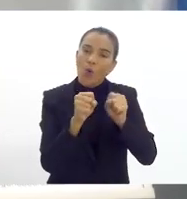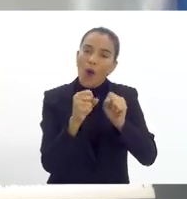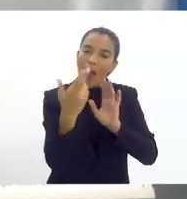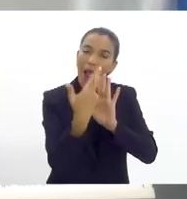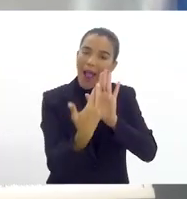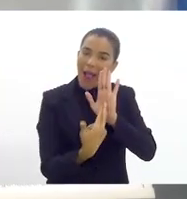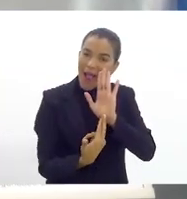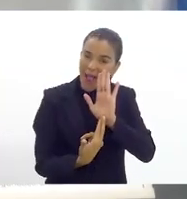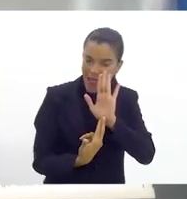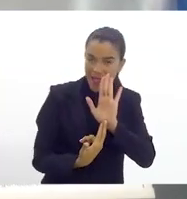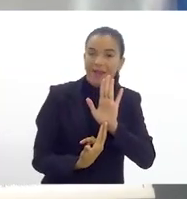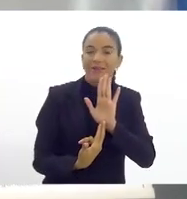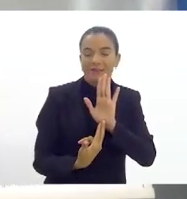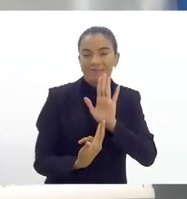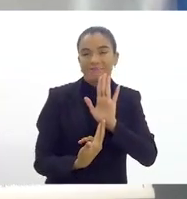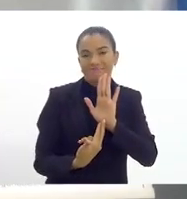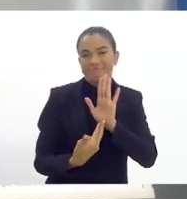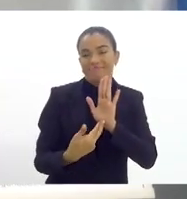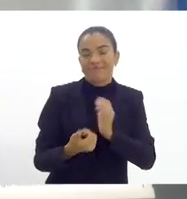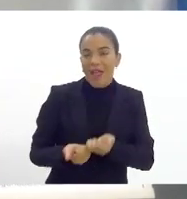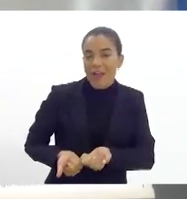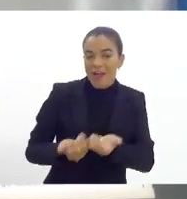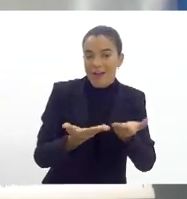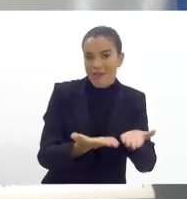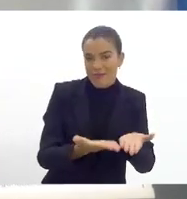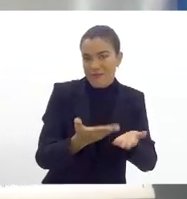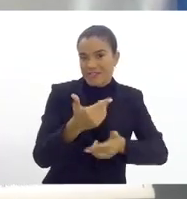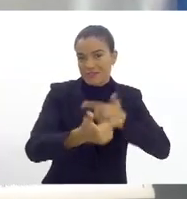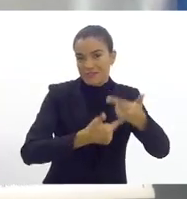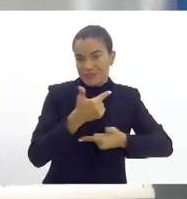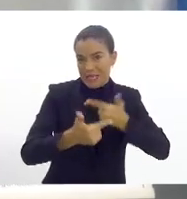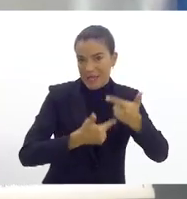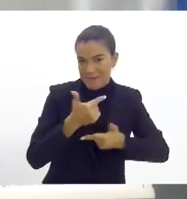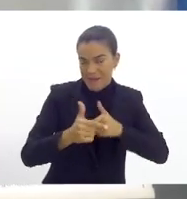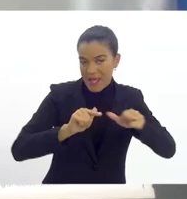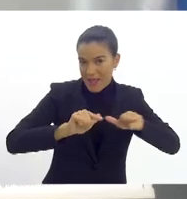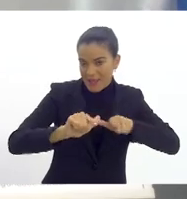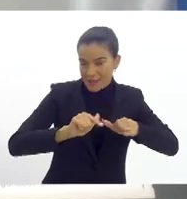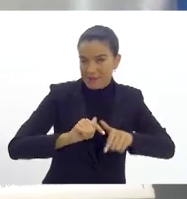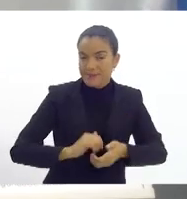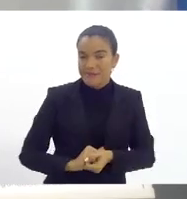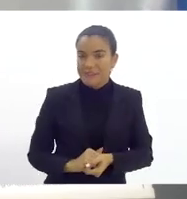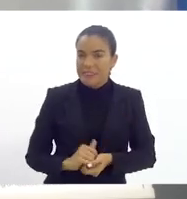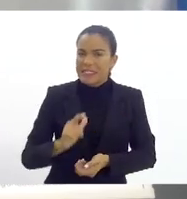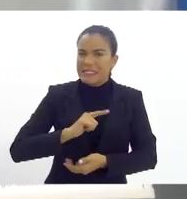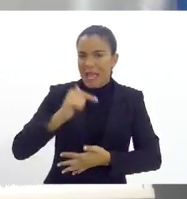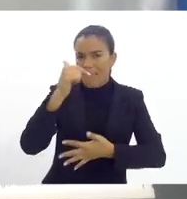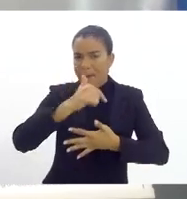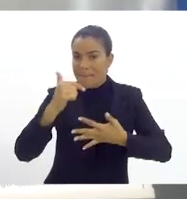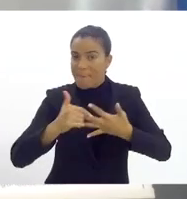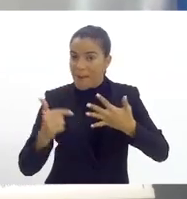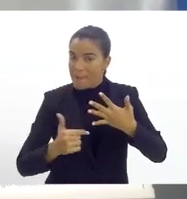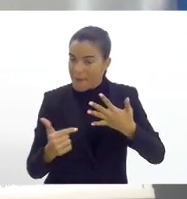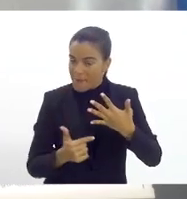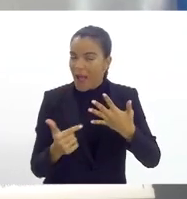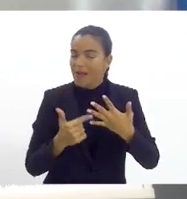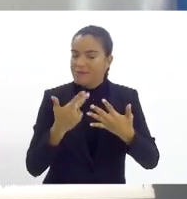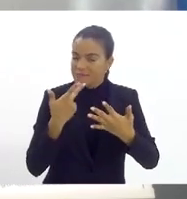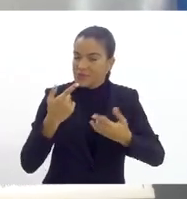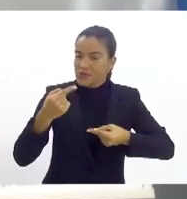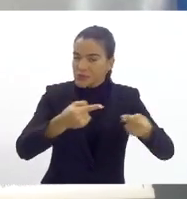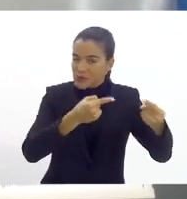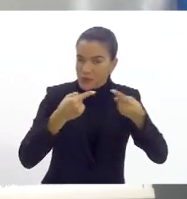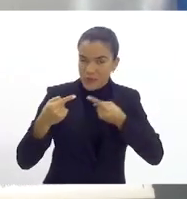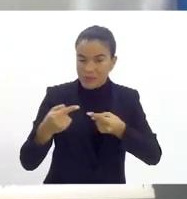regulamentação do da oferta daquele serviço há uma série de desdobramentos em relação a isso